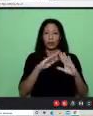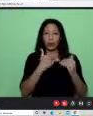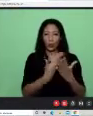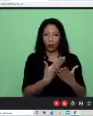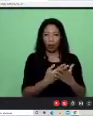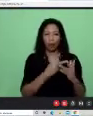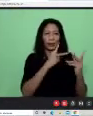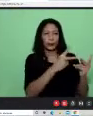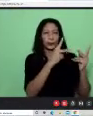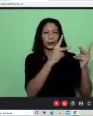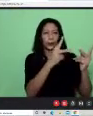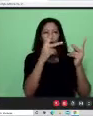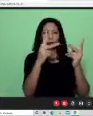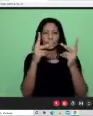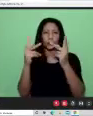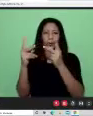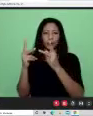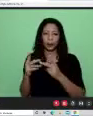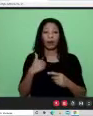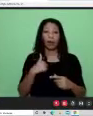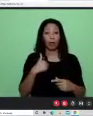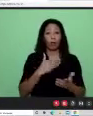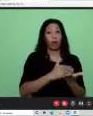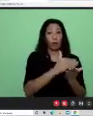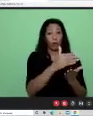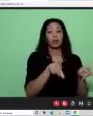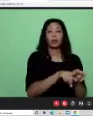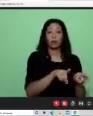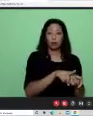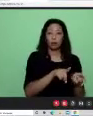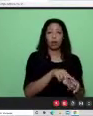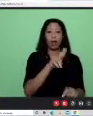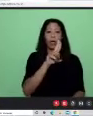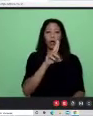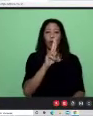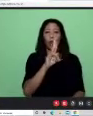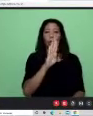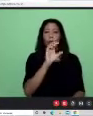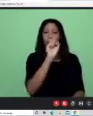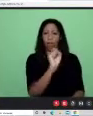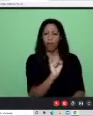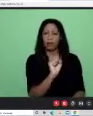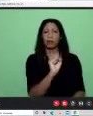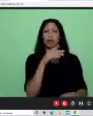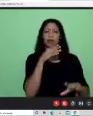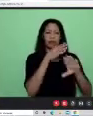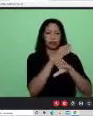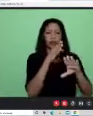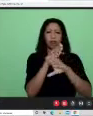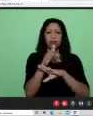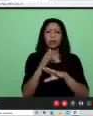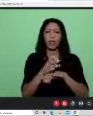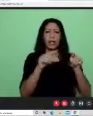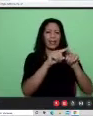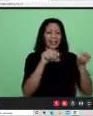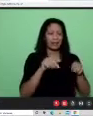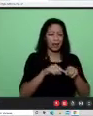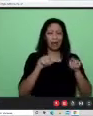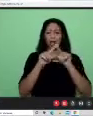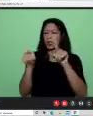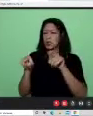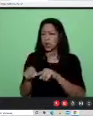à visita em todas as UBSs, e eu faço isso sim. Eu entro em todas as salas que eu tenho oportunidade, tiro a foto de todas